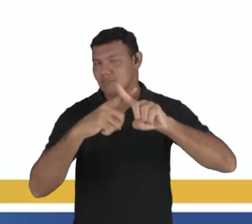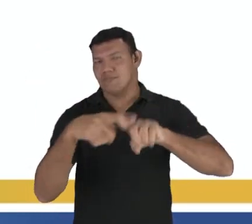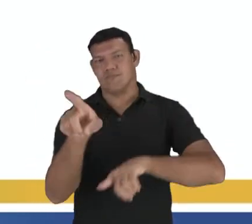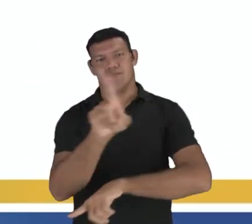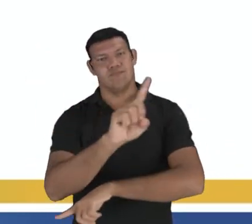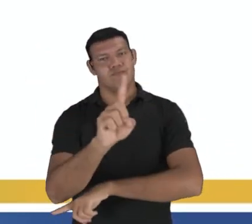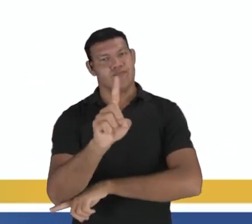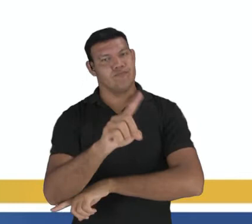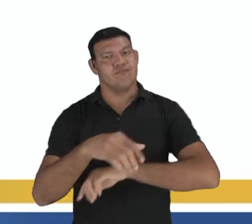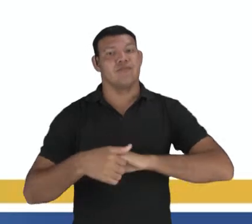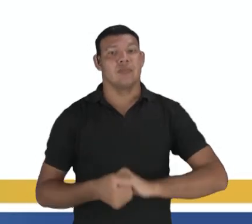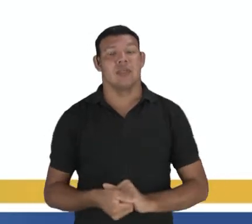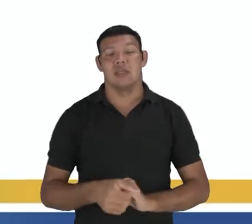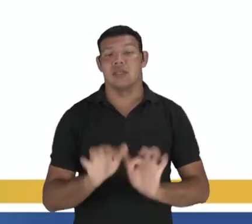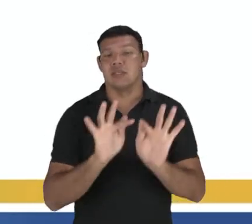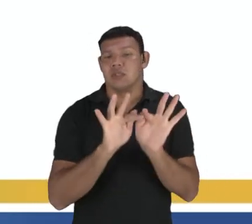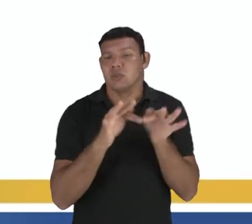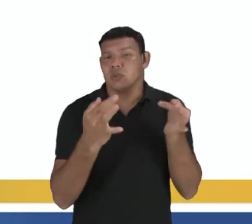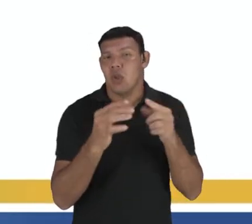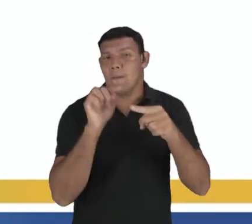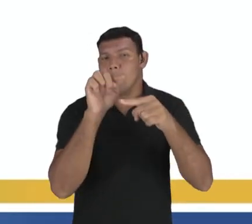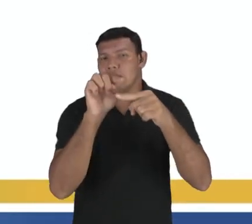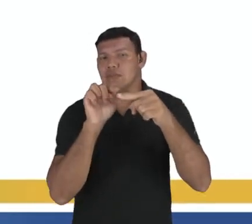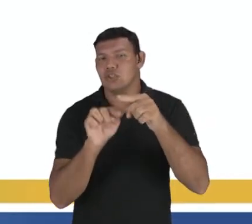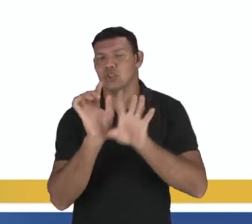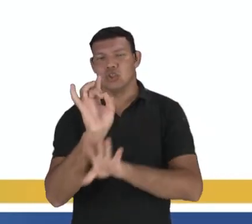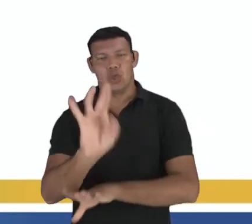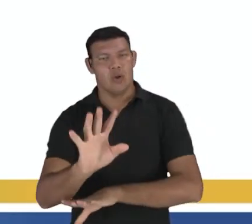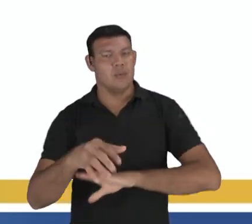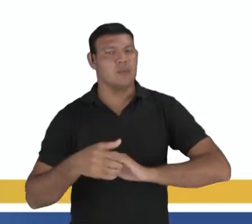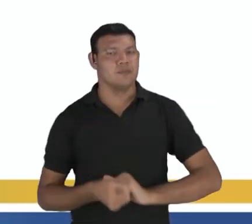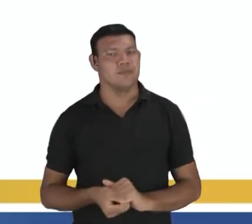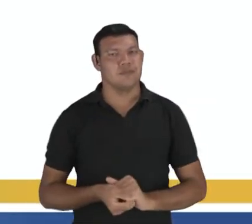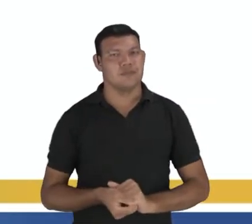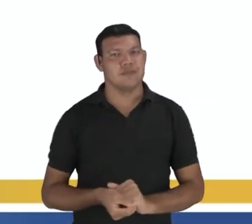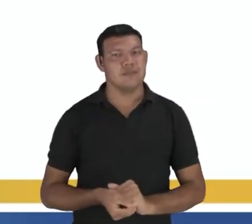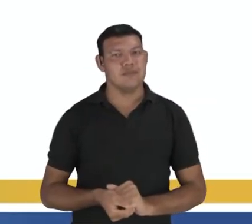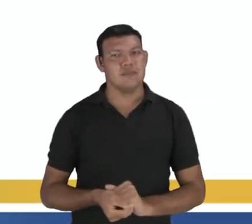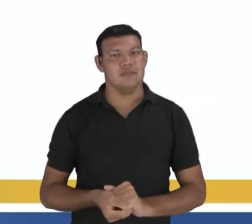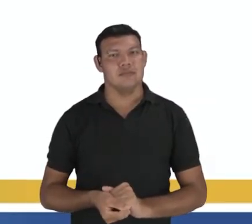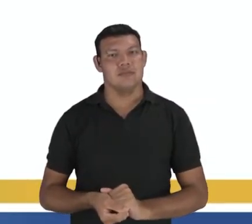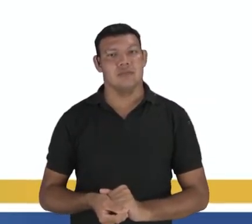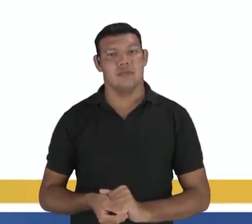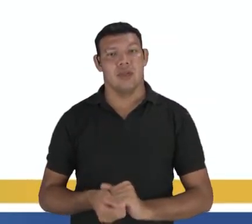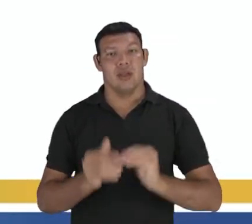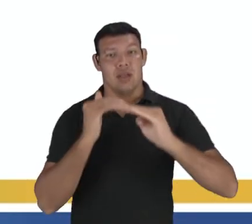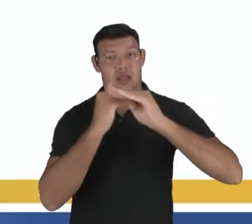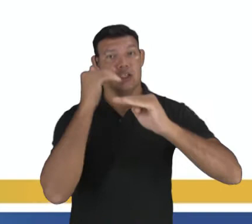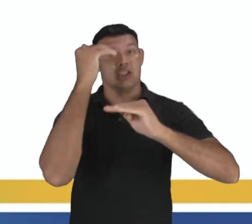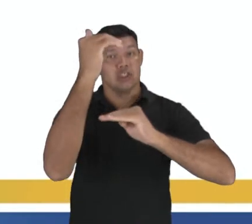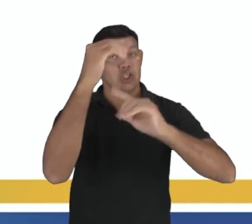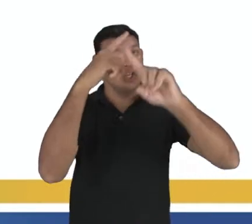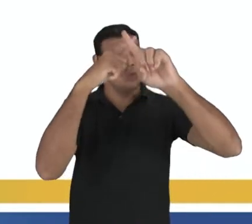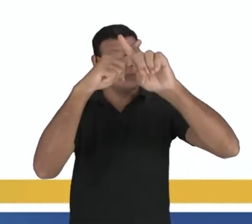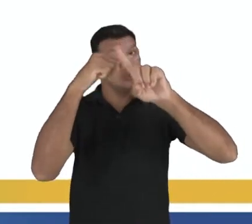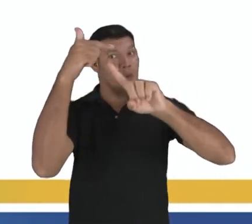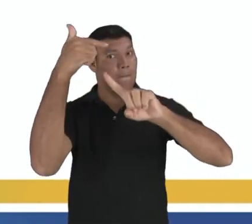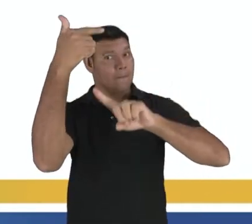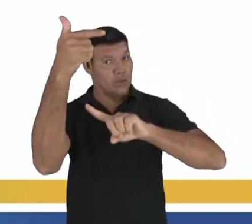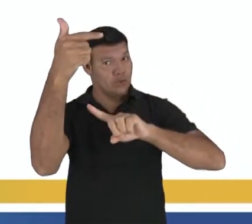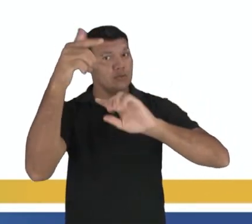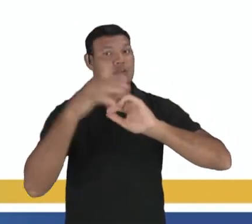utilizamos a multiplicação, simplesmente dividimos. Então, como o valor acima nós multiplicamos por